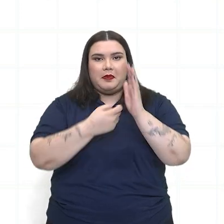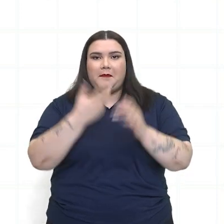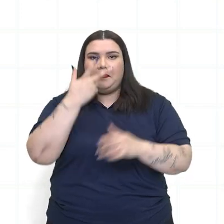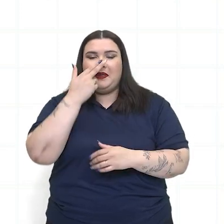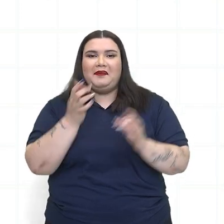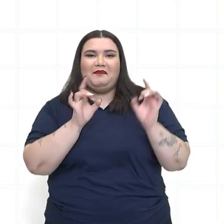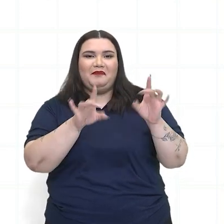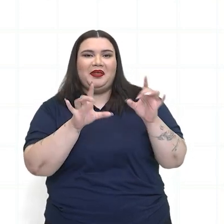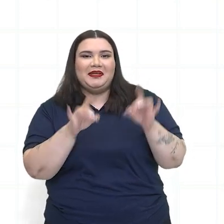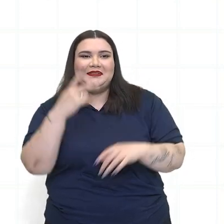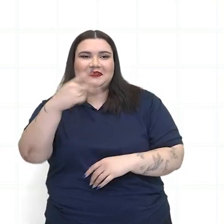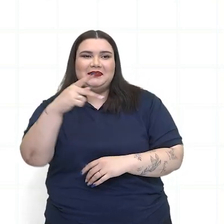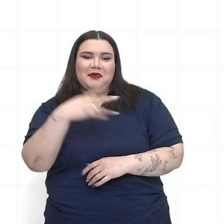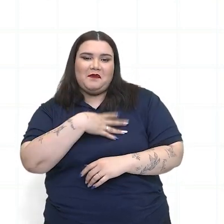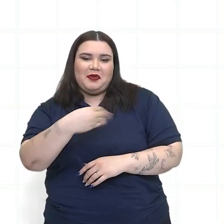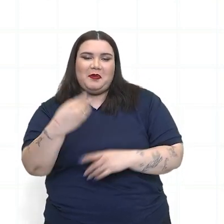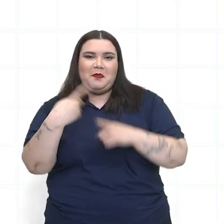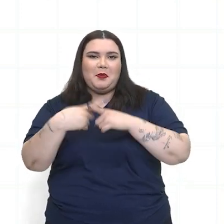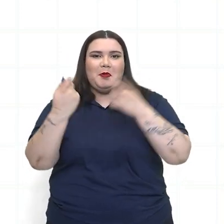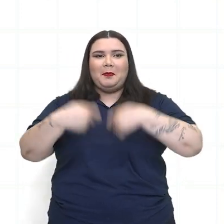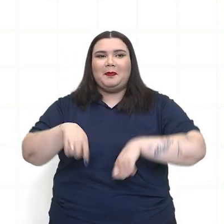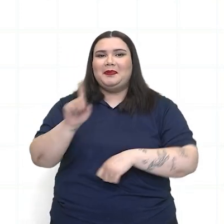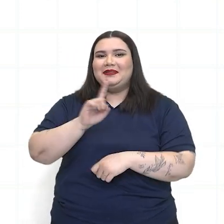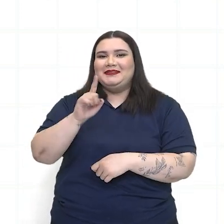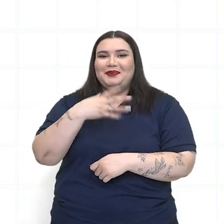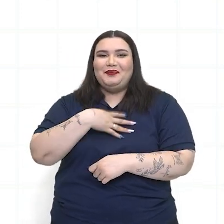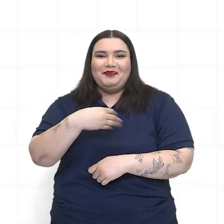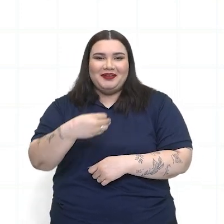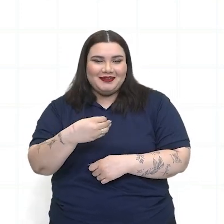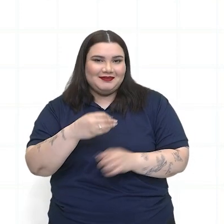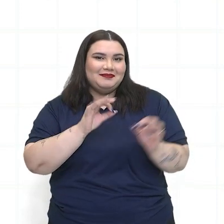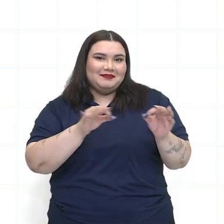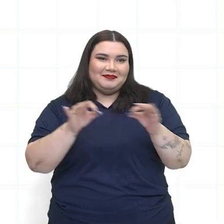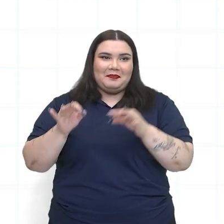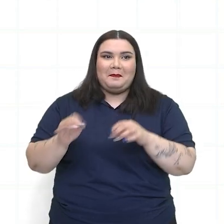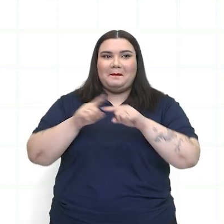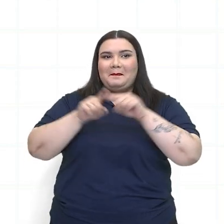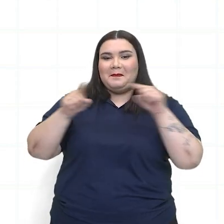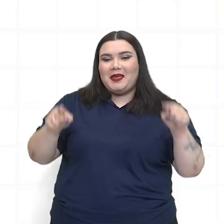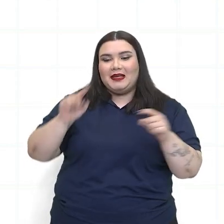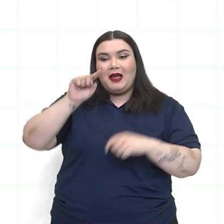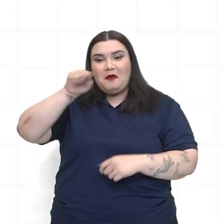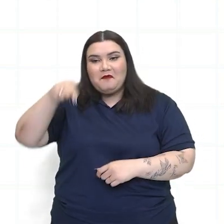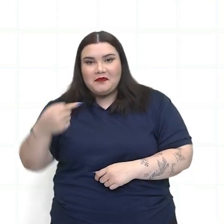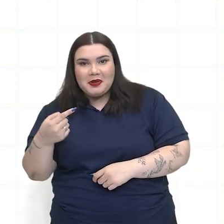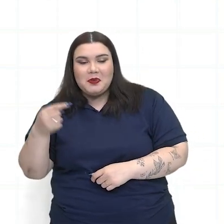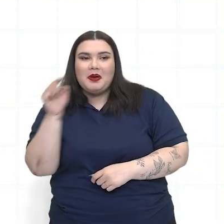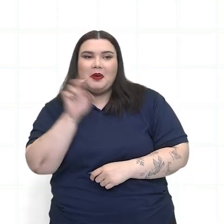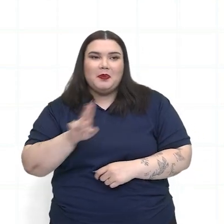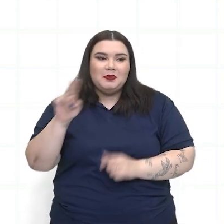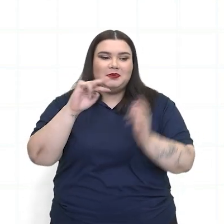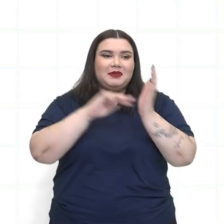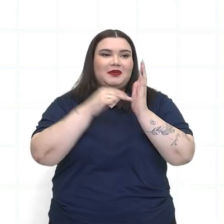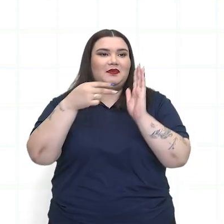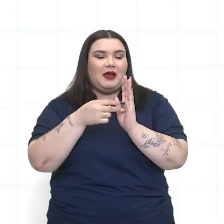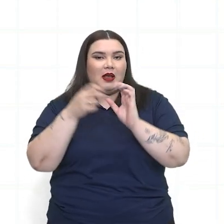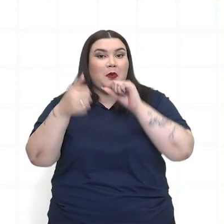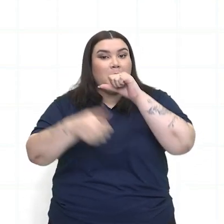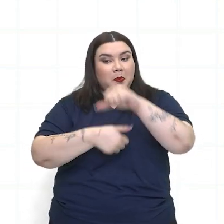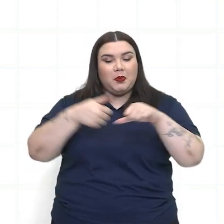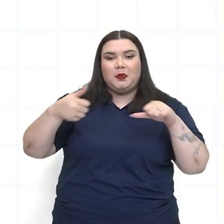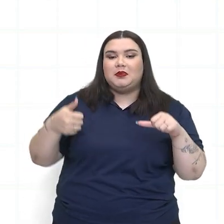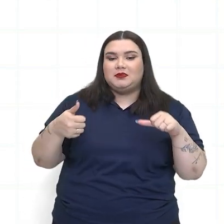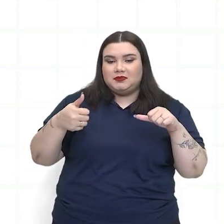está vendendo o seu filho, porque você não precisa mais dele, certo? Mas com a vírgula, aqui o sentido muda